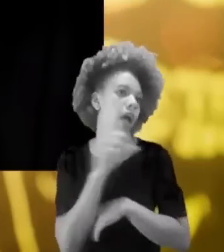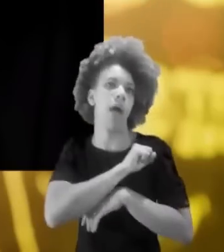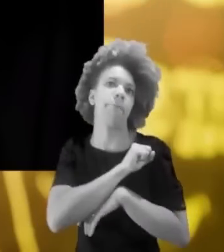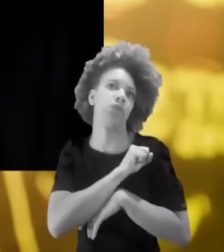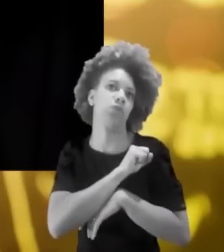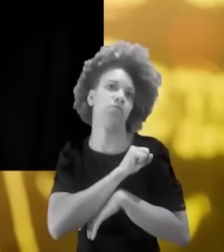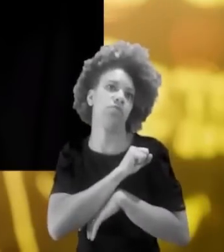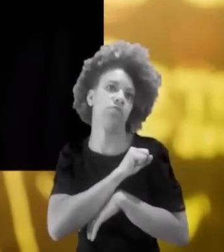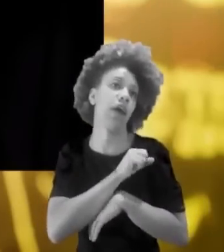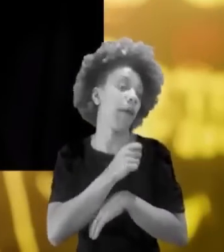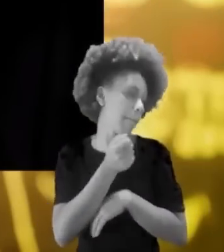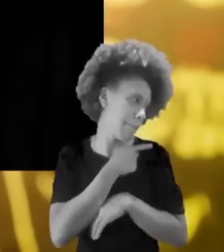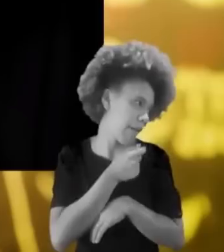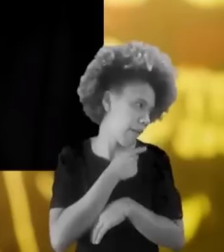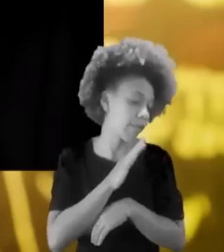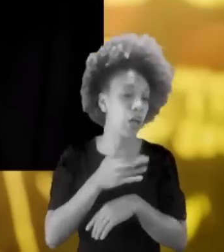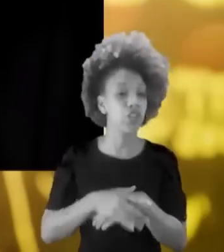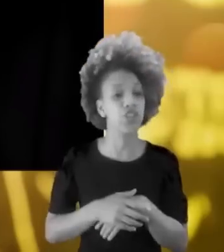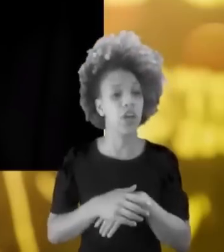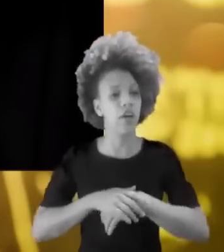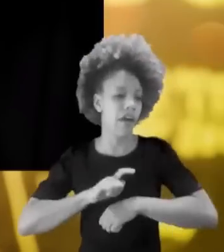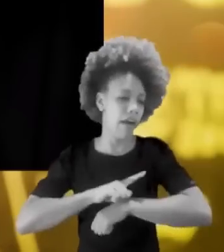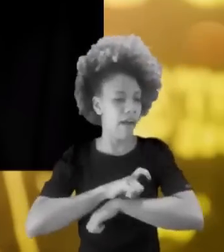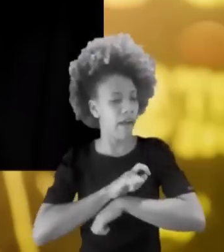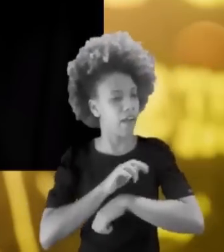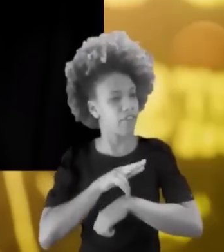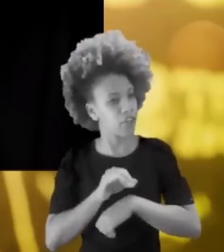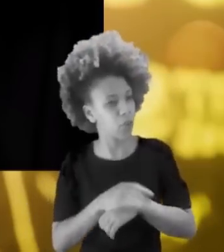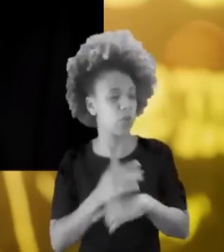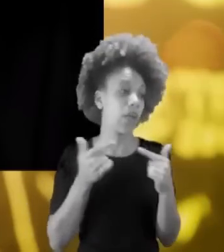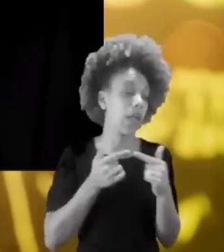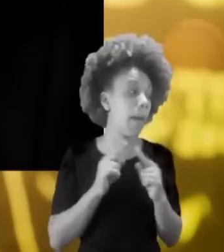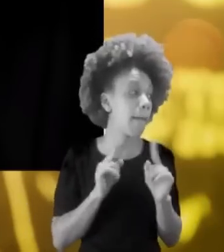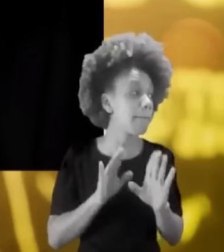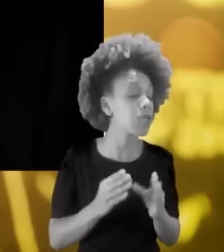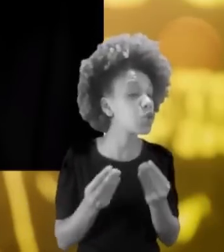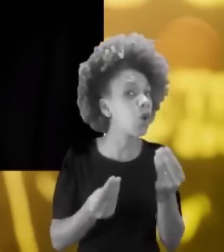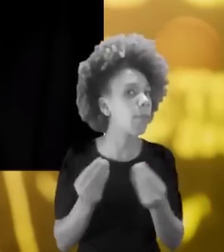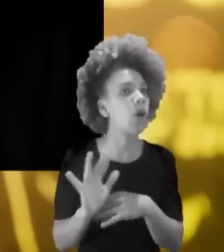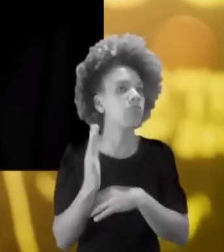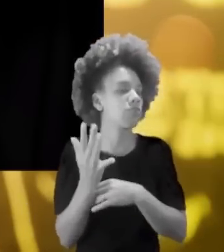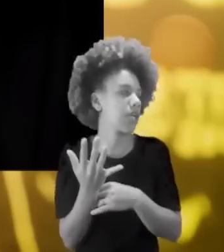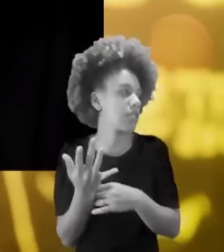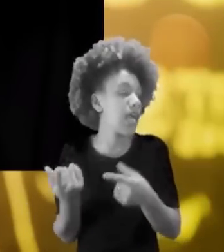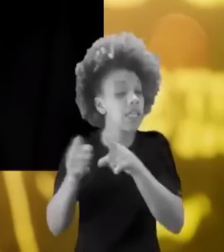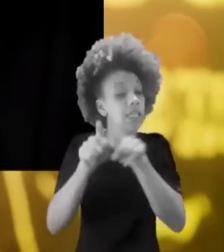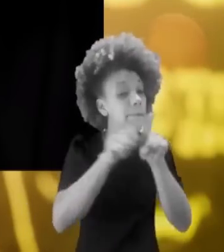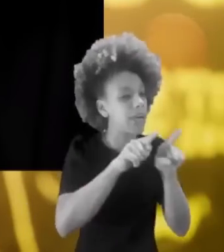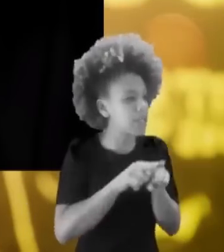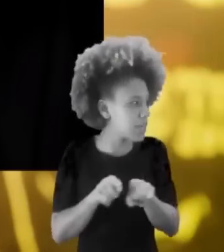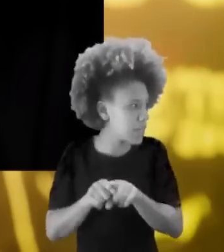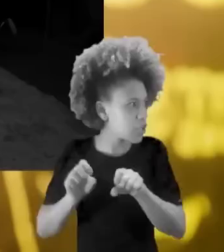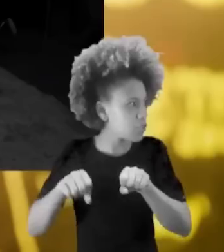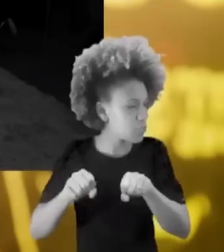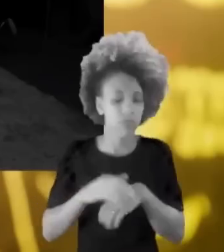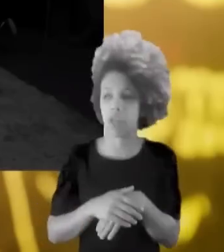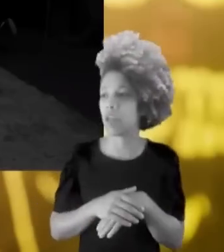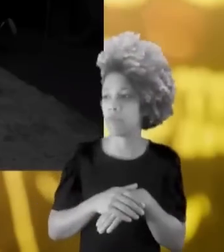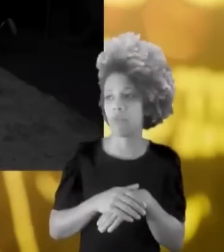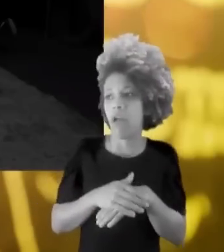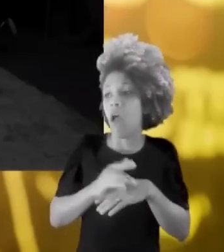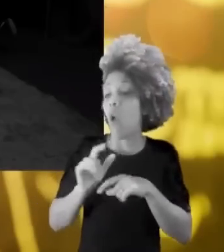né até o pessoal faz piada já vi um gafanhoto gente para e tal como é que funciona isso como é que essa lealdade de vocês é uma coisa assim